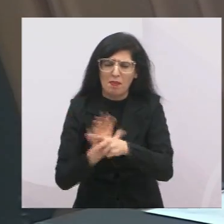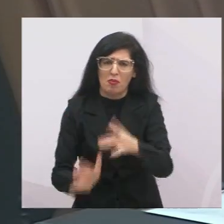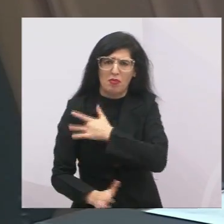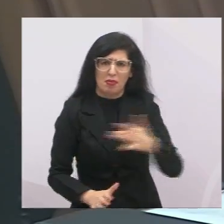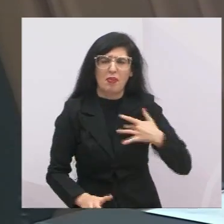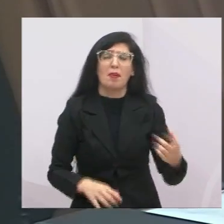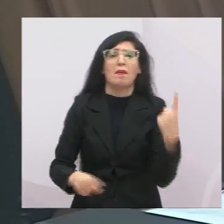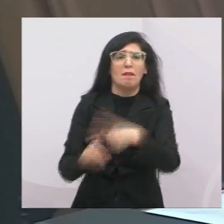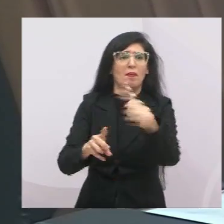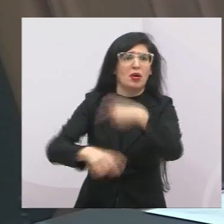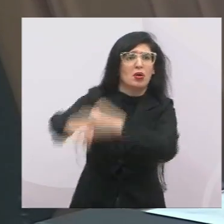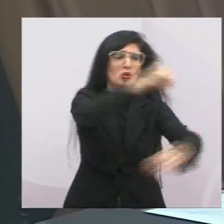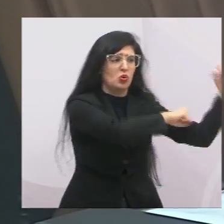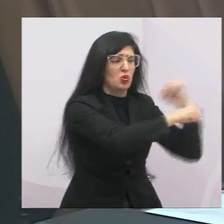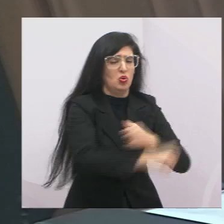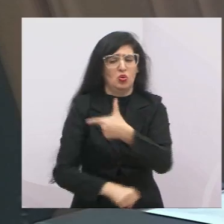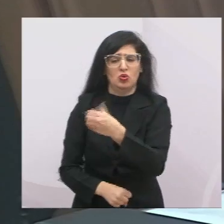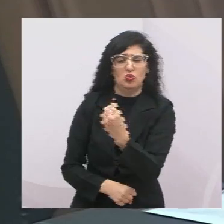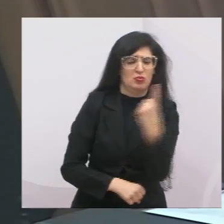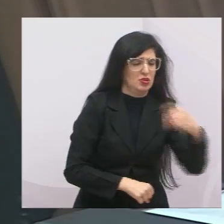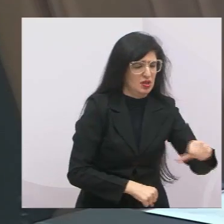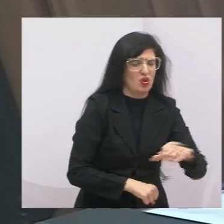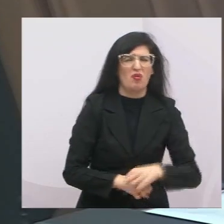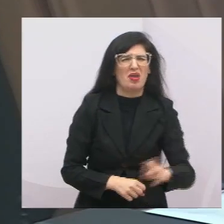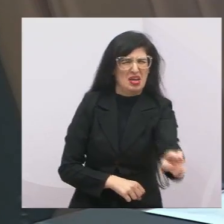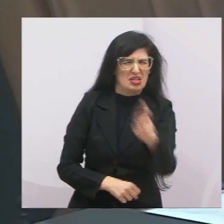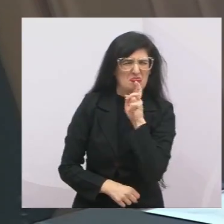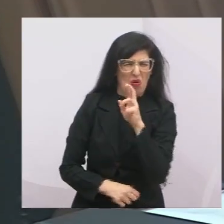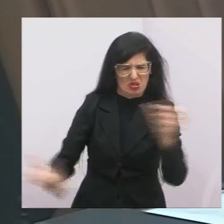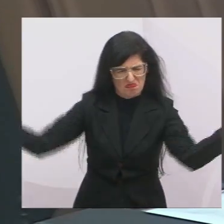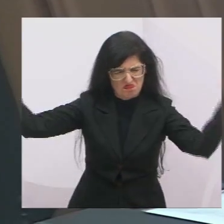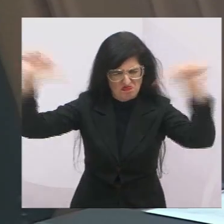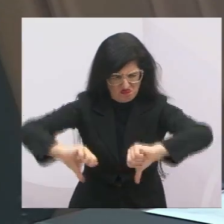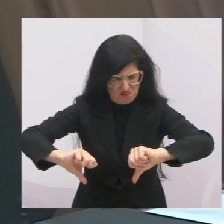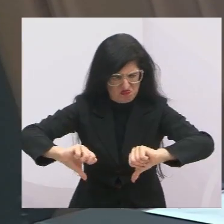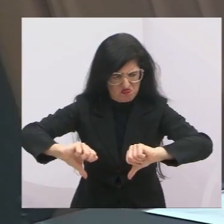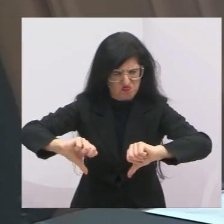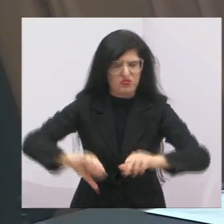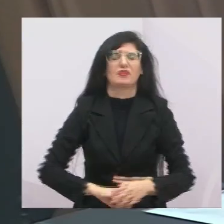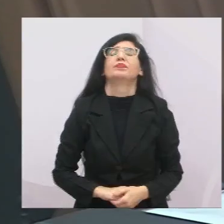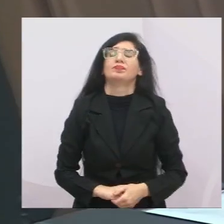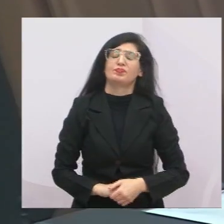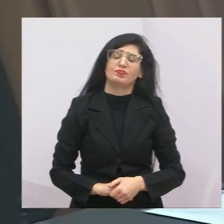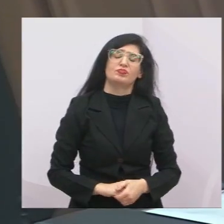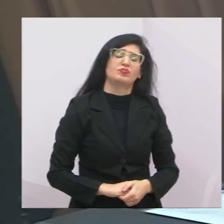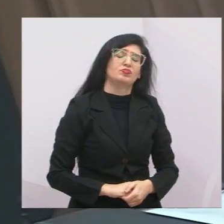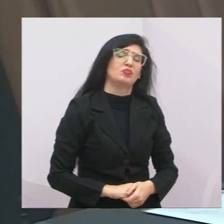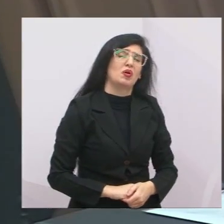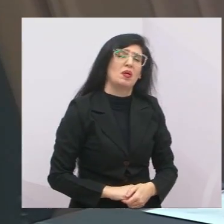2019 veio uma resposta muito chucra do gestor da saúde. Então, eu estou